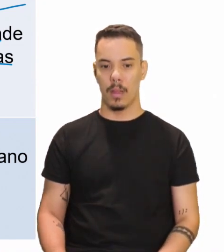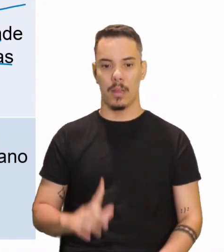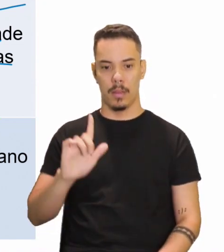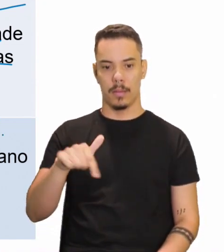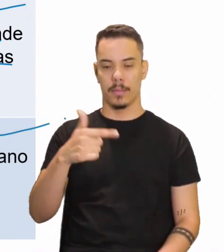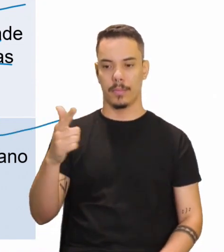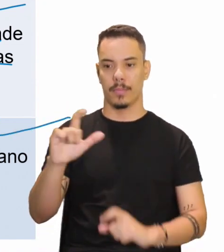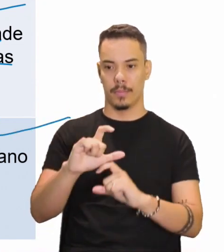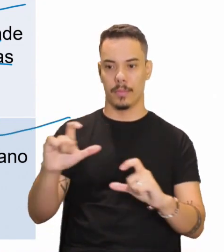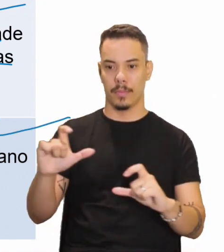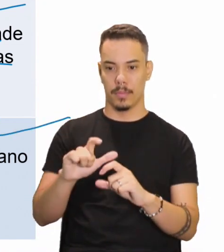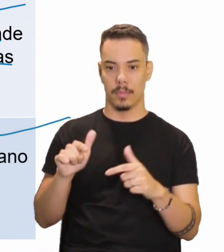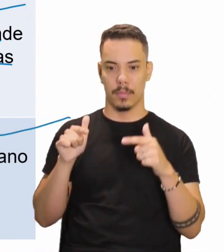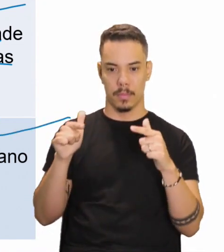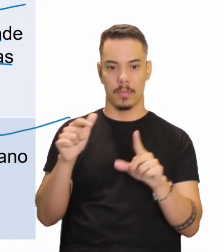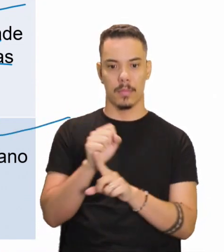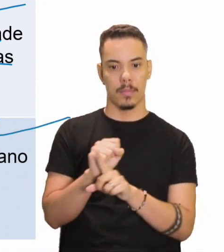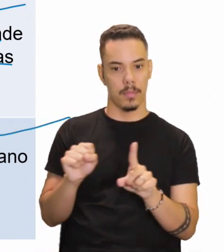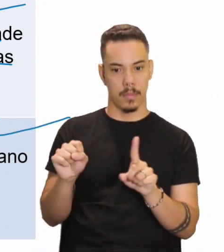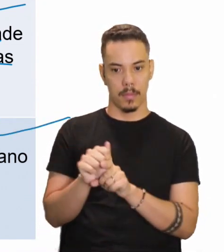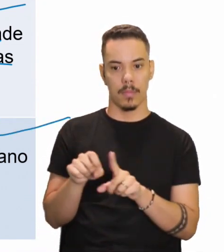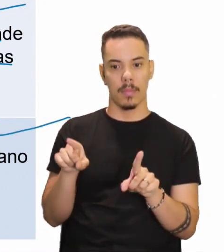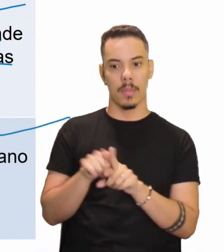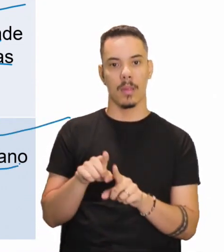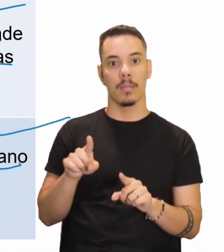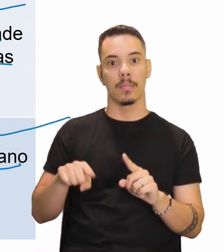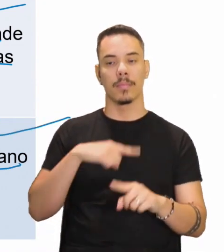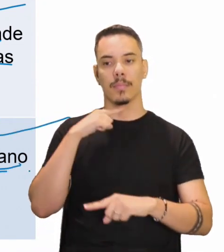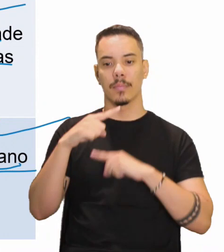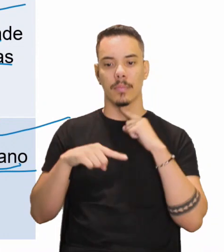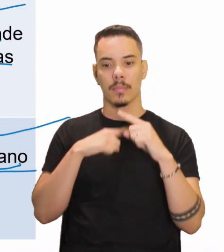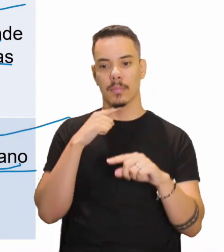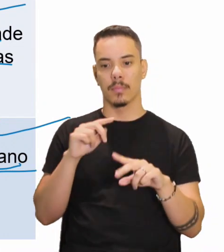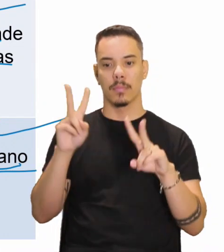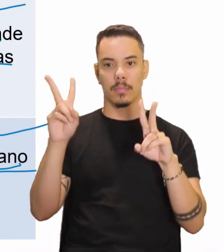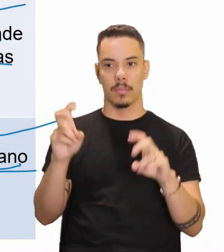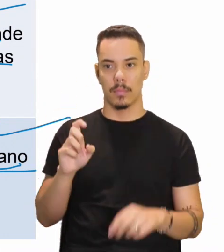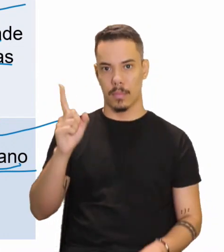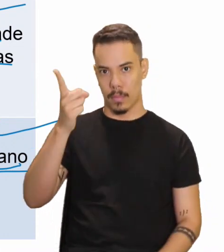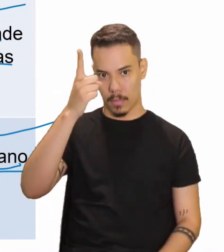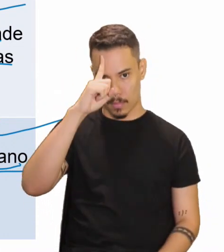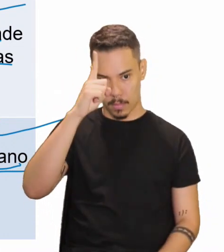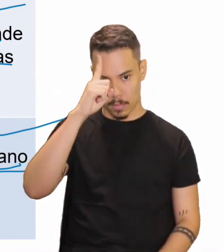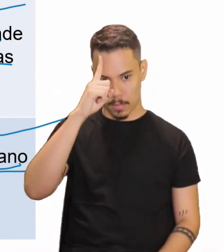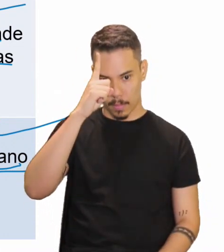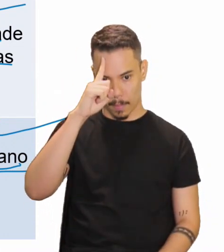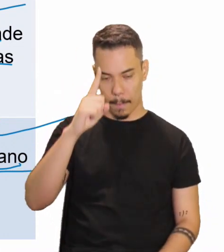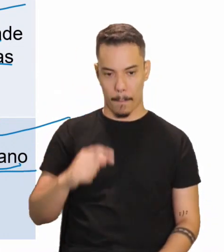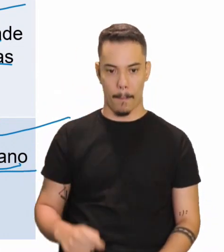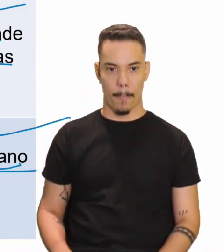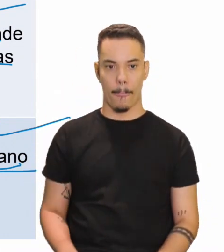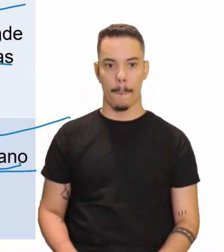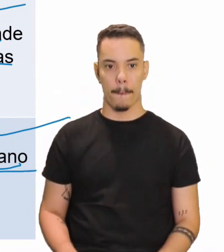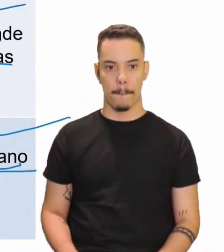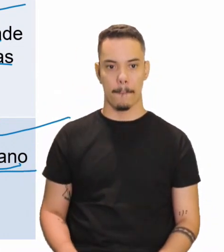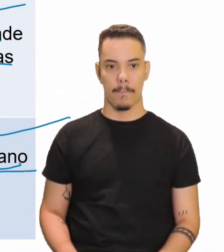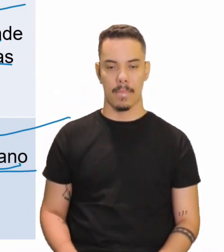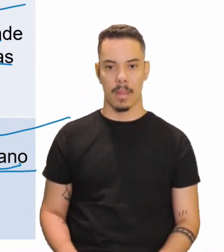Cartoon temos crítica à sociedade e questionamento sobre o cotidiano